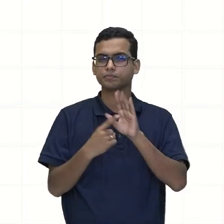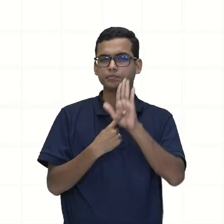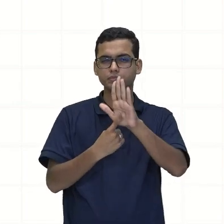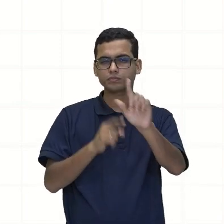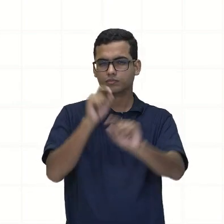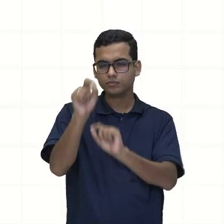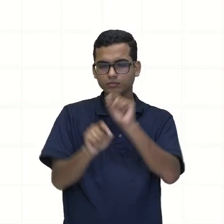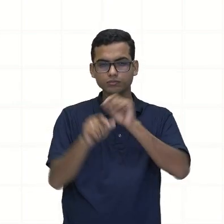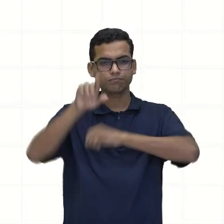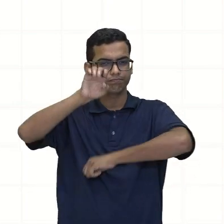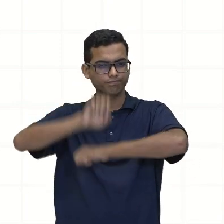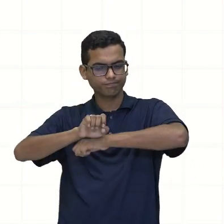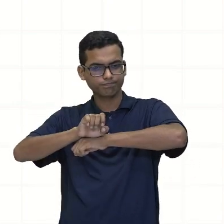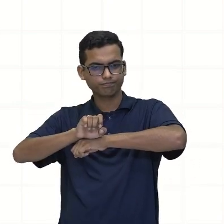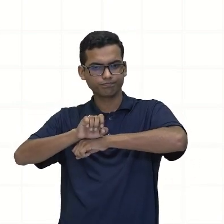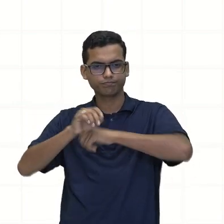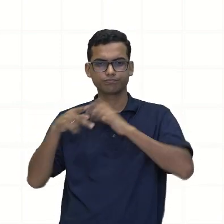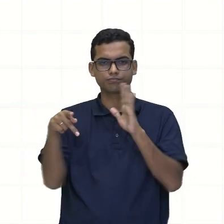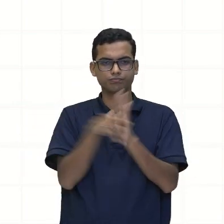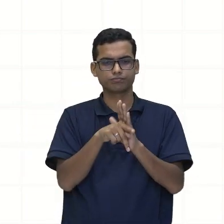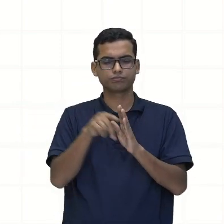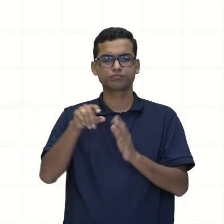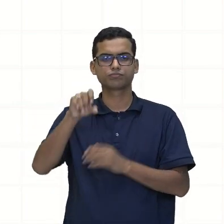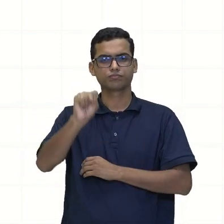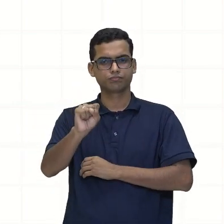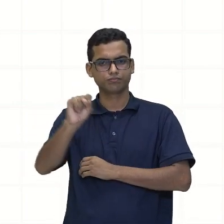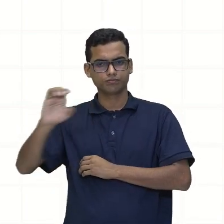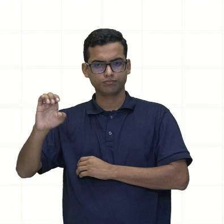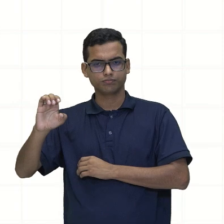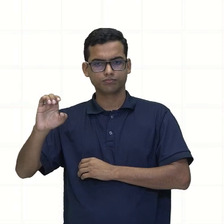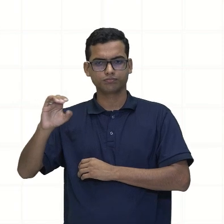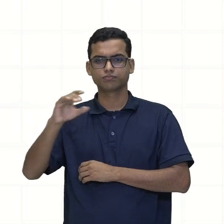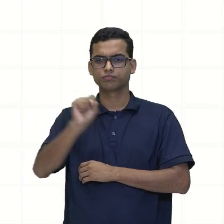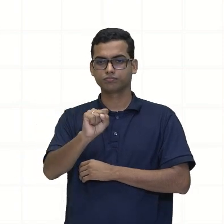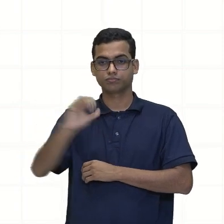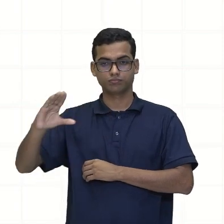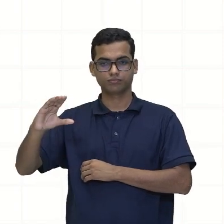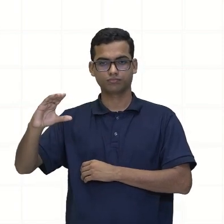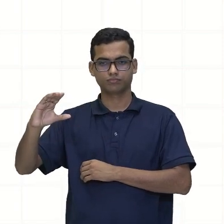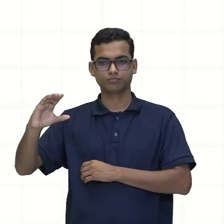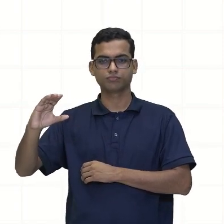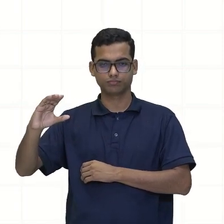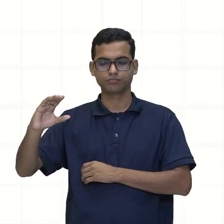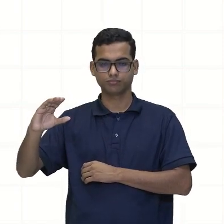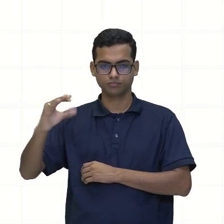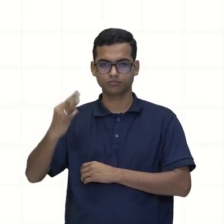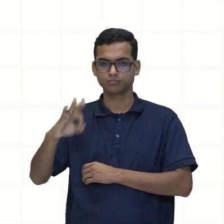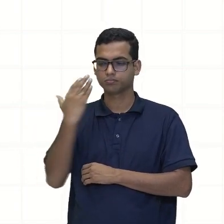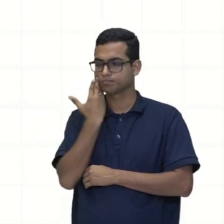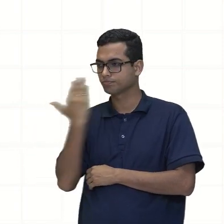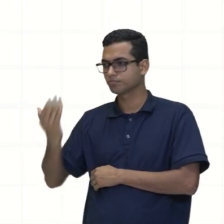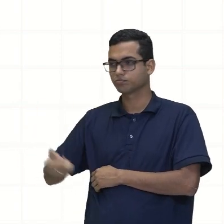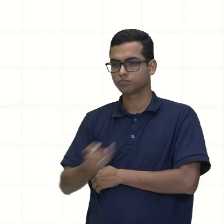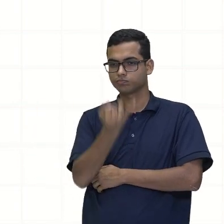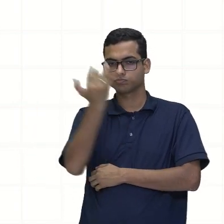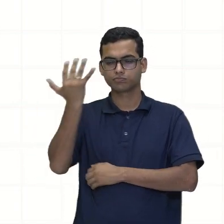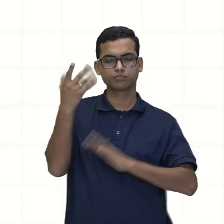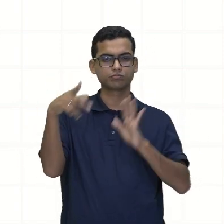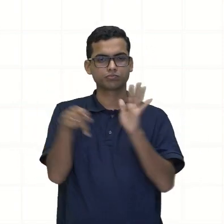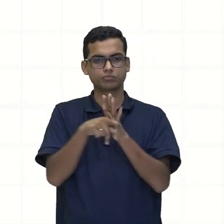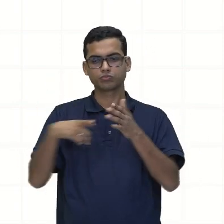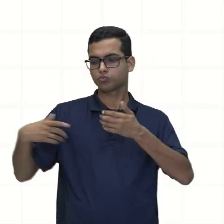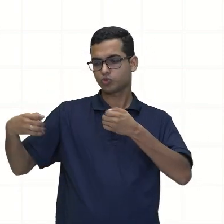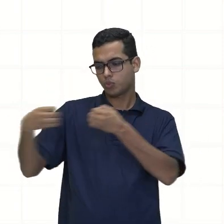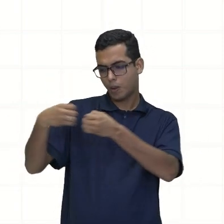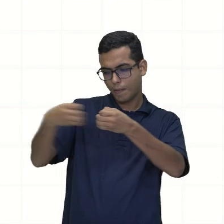o estado de Santa Catarina, que ele tem a maior concentração de regiões